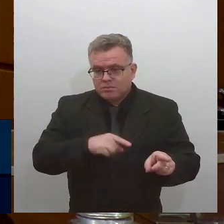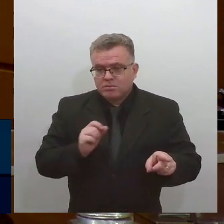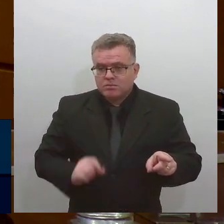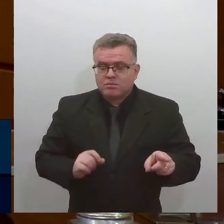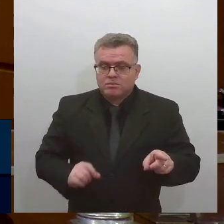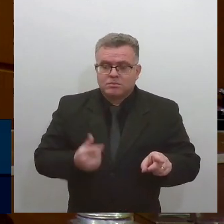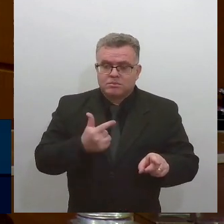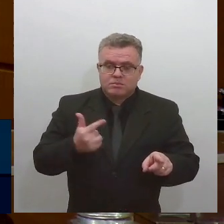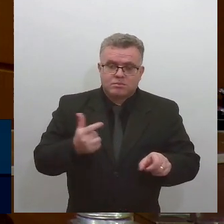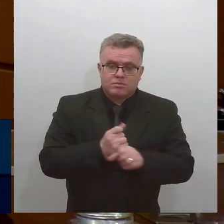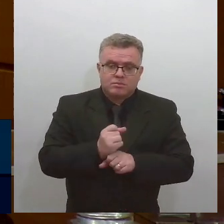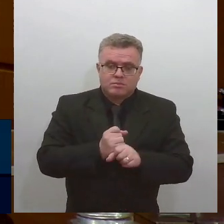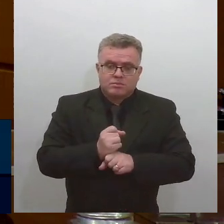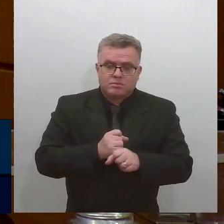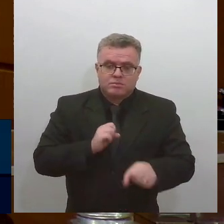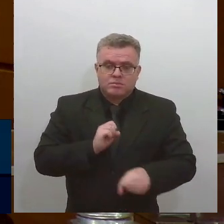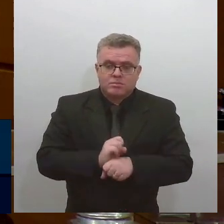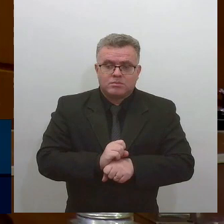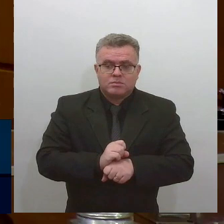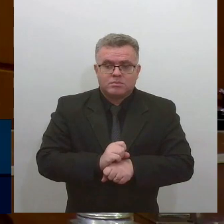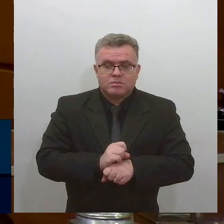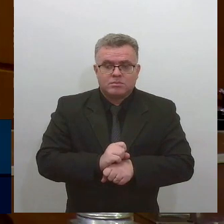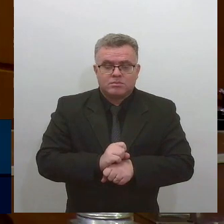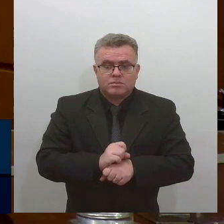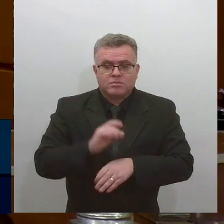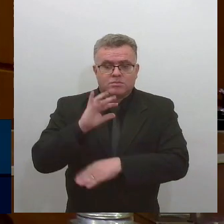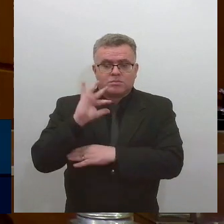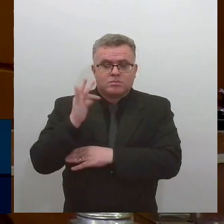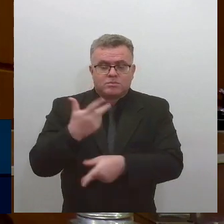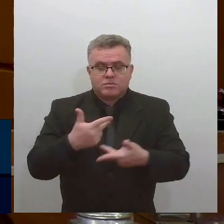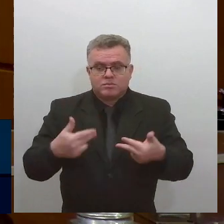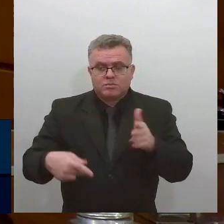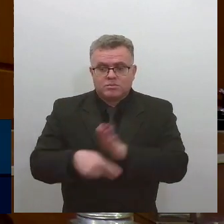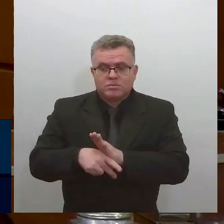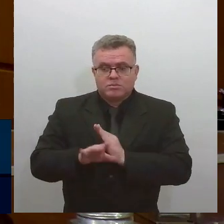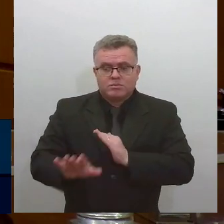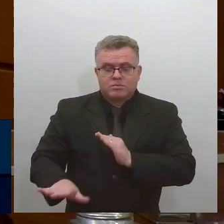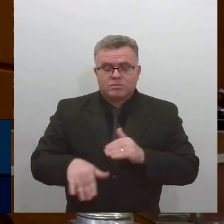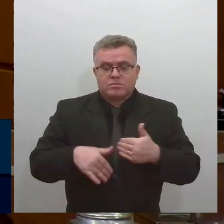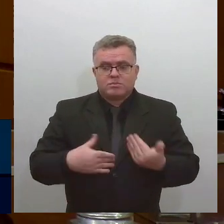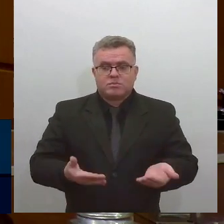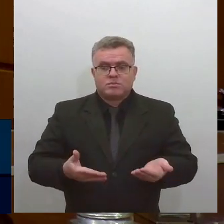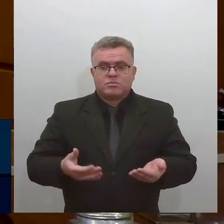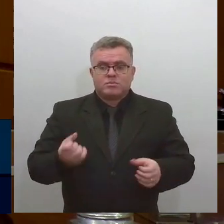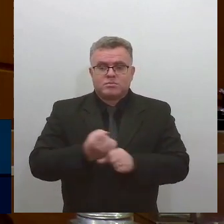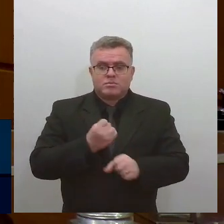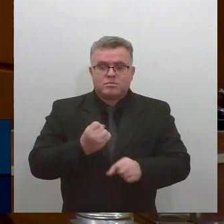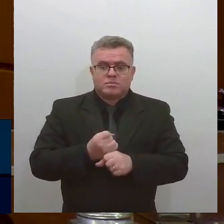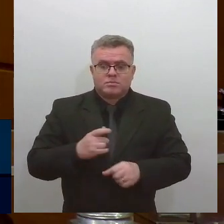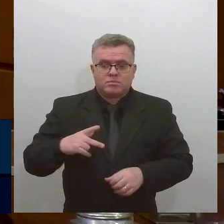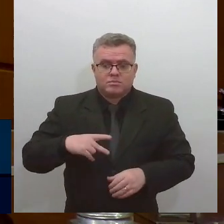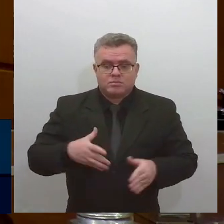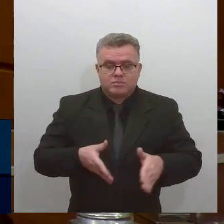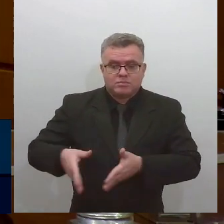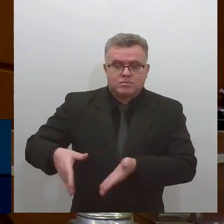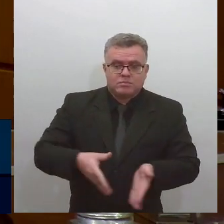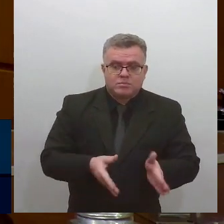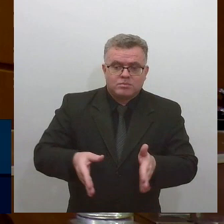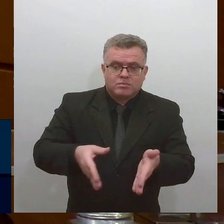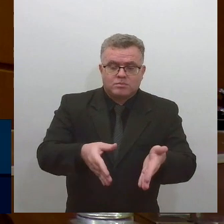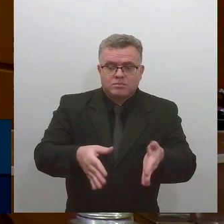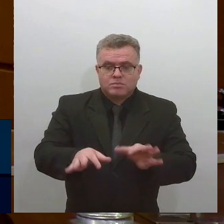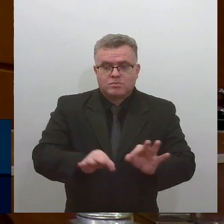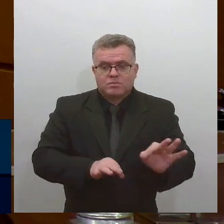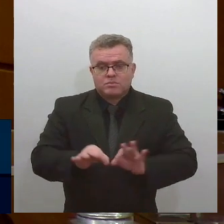ambiental a rodovia foi concedida a iniciativa privada a iniciativa privada teve que mudar o projeto construiu-se